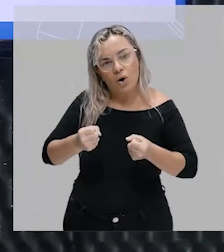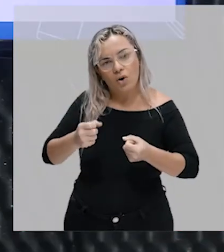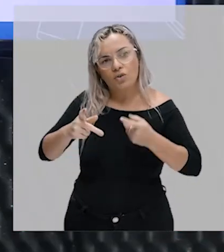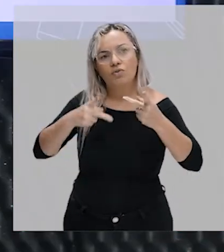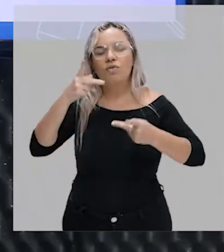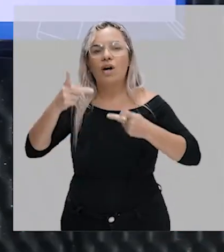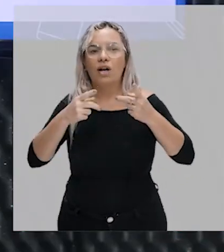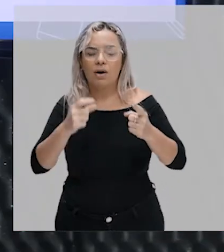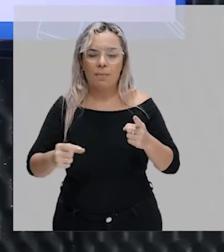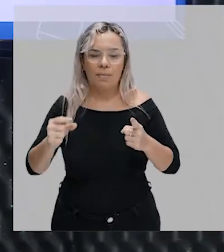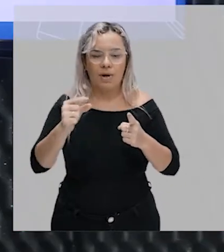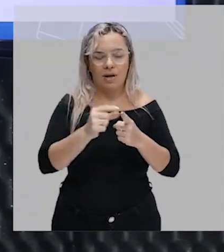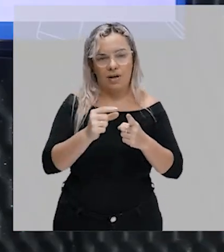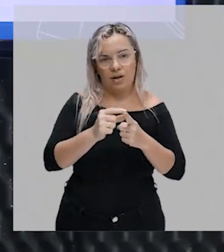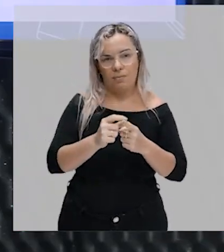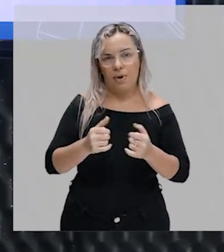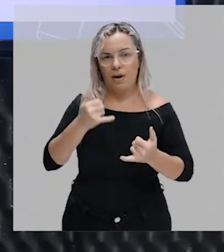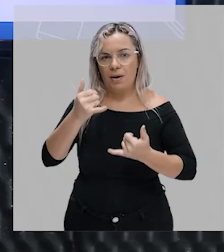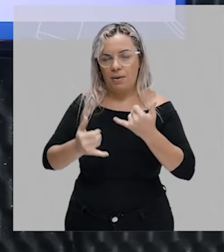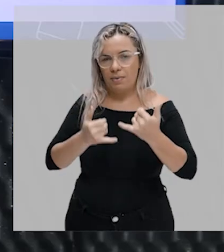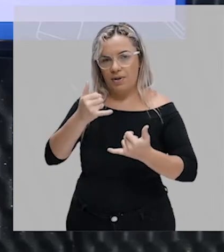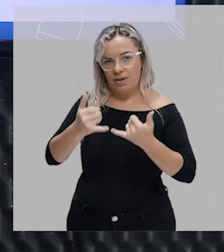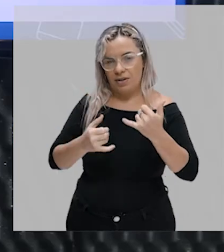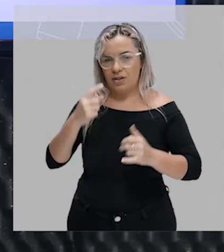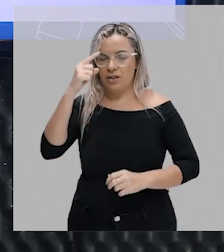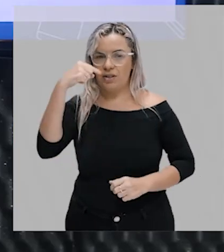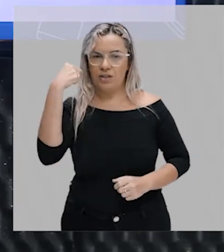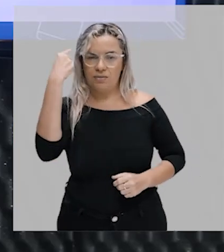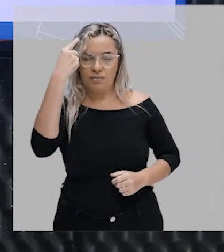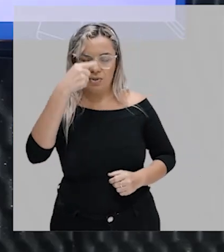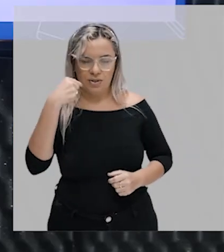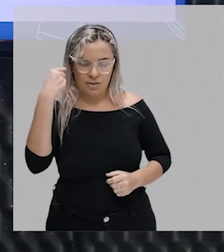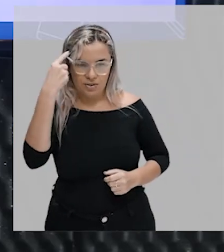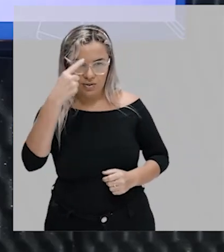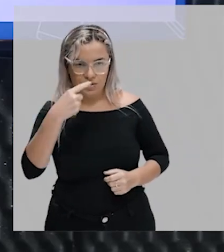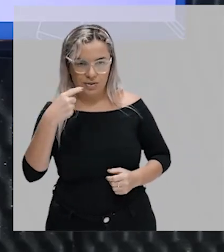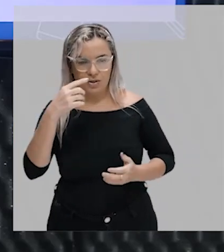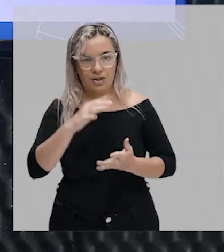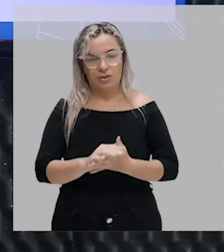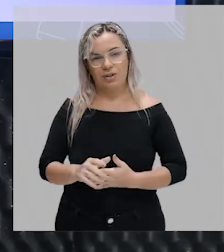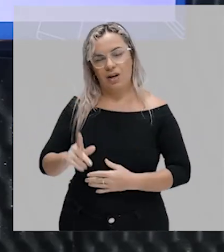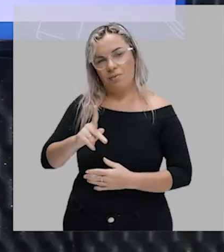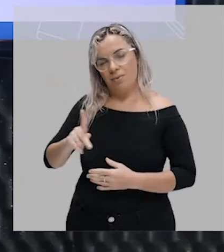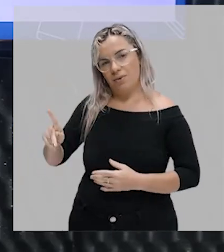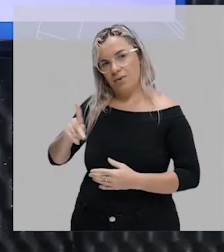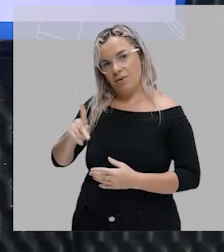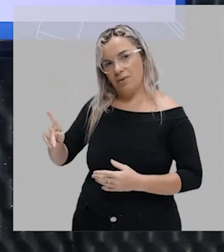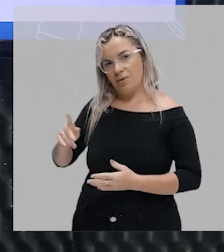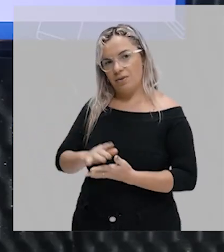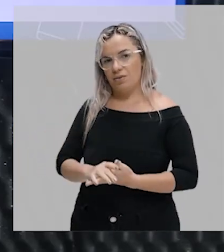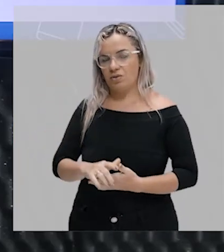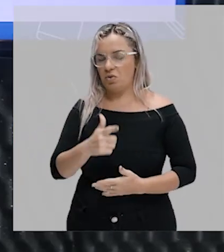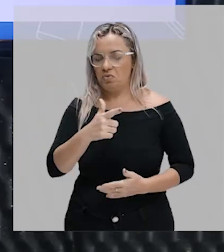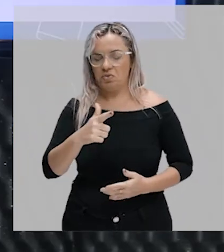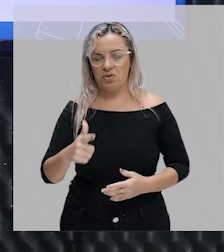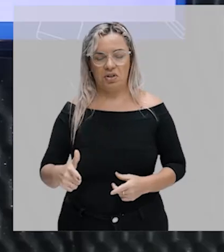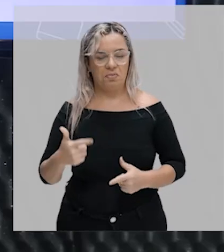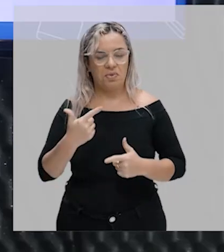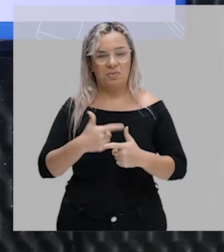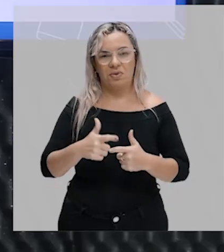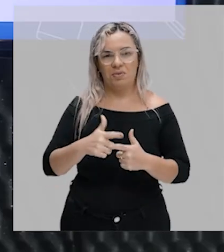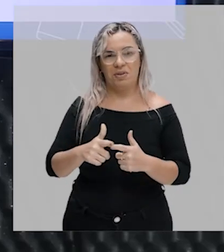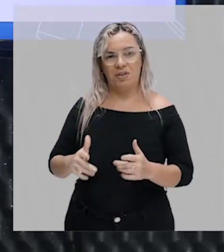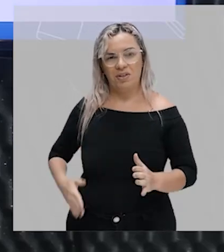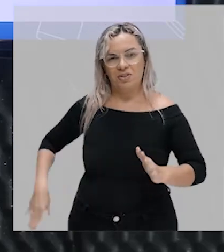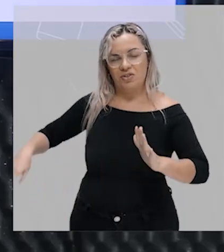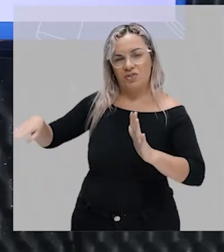com o espanhol. Alô, professora Leda. A professora Leda não ia ter nenhum problema em chegar nos países onde se fala o espanhol, assim como eu